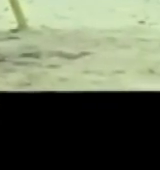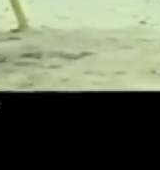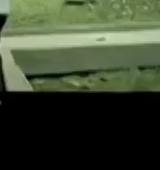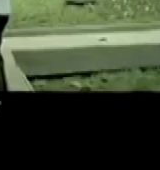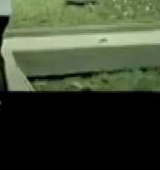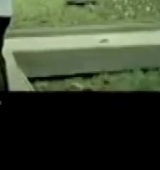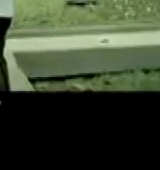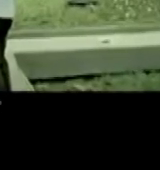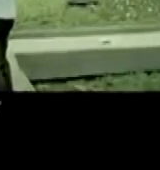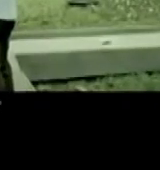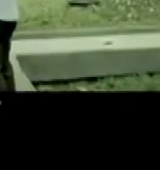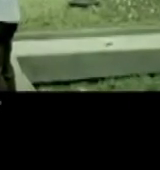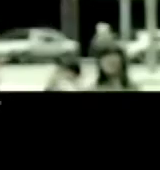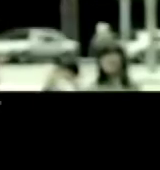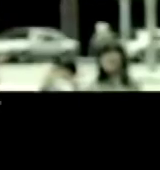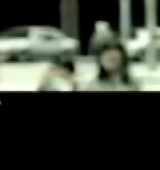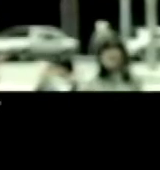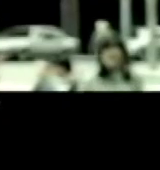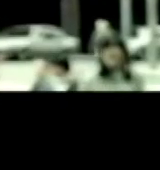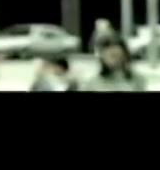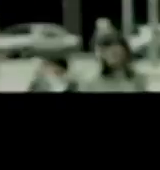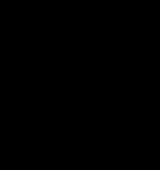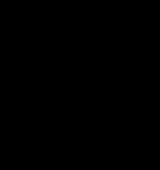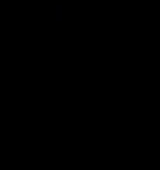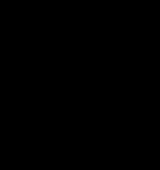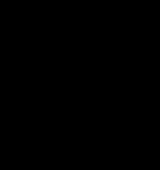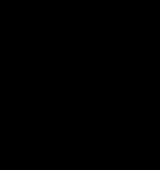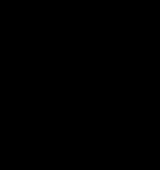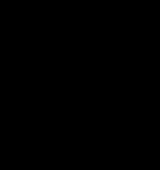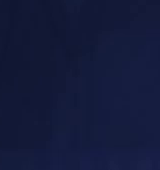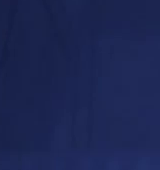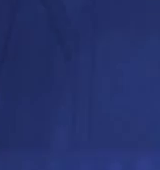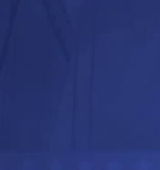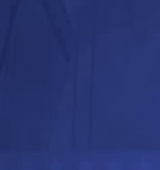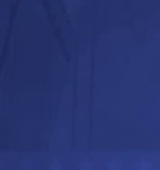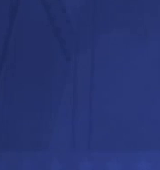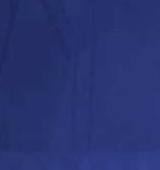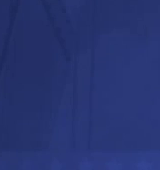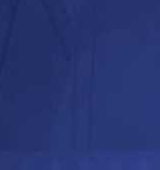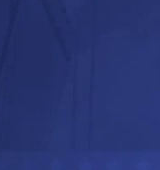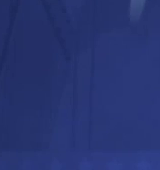entreguesuaarma.gov.br e saiba onde entregar. Ministério da Justiça, Governo Federal.